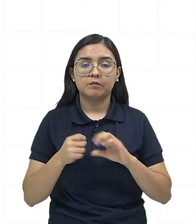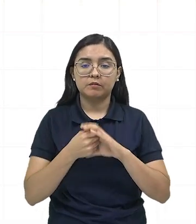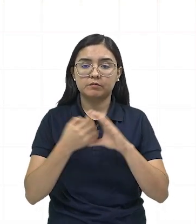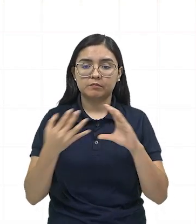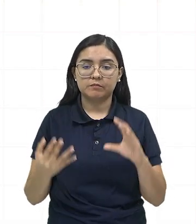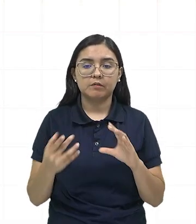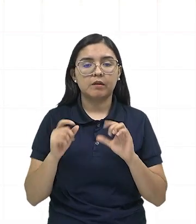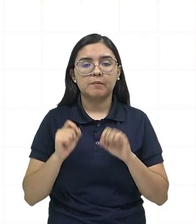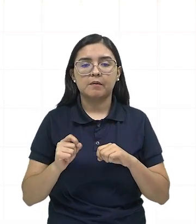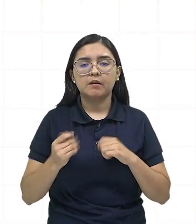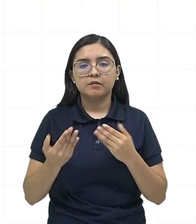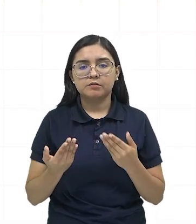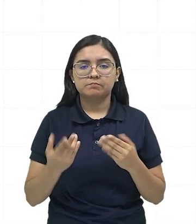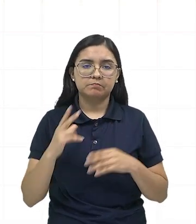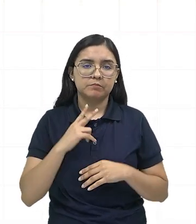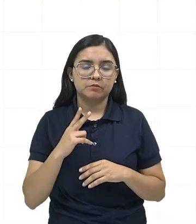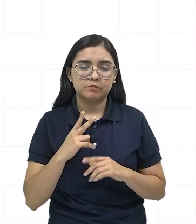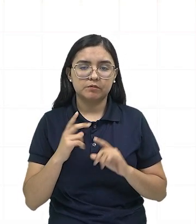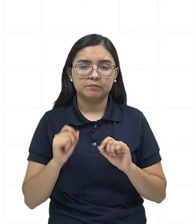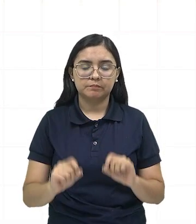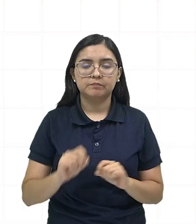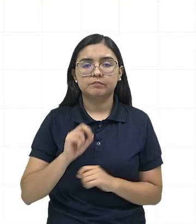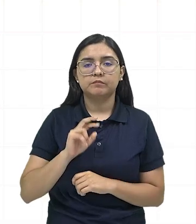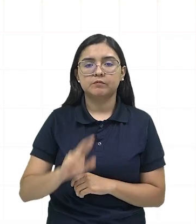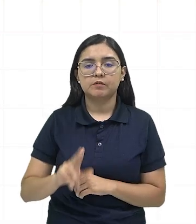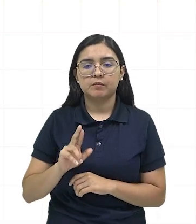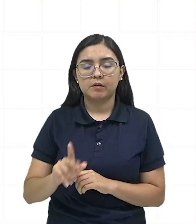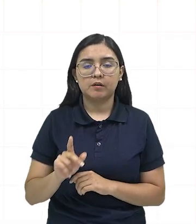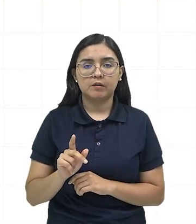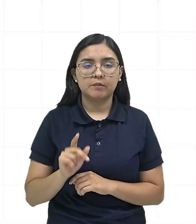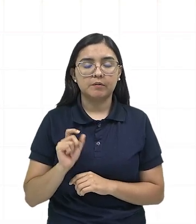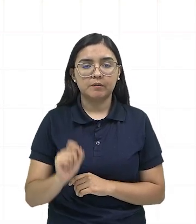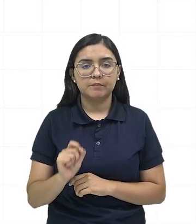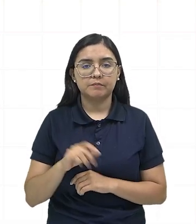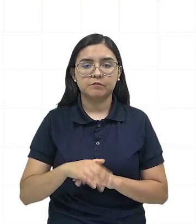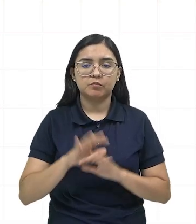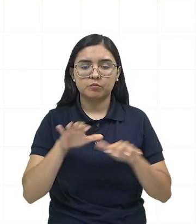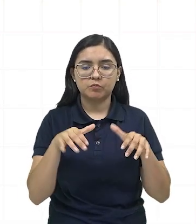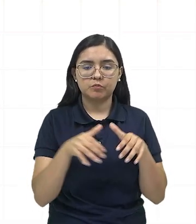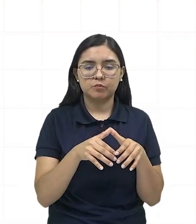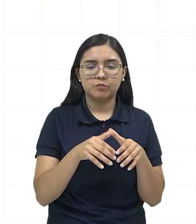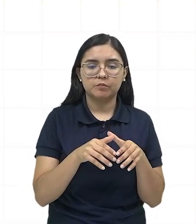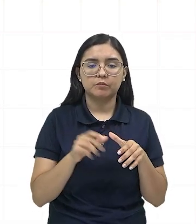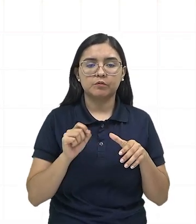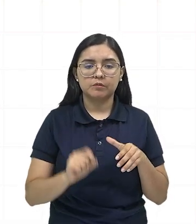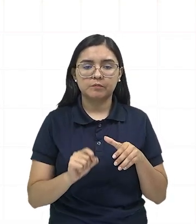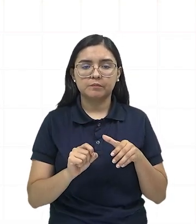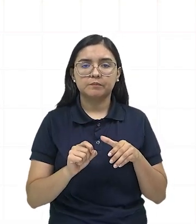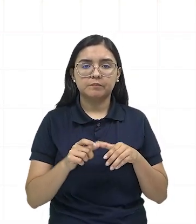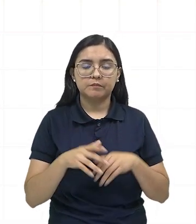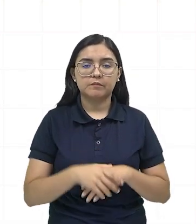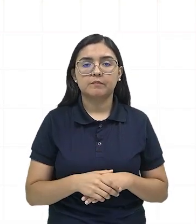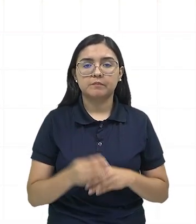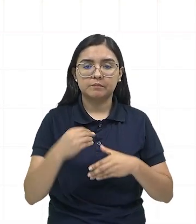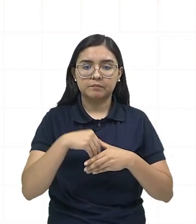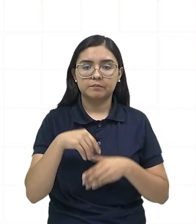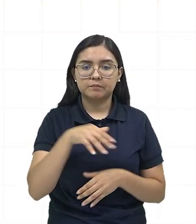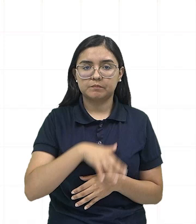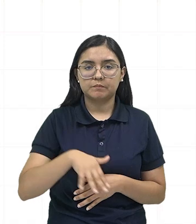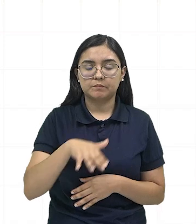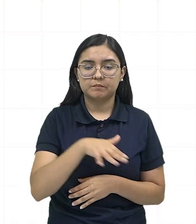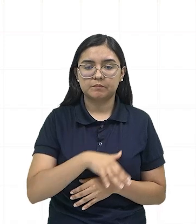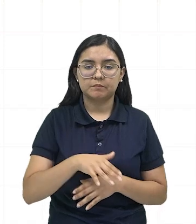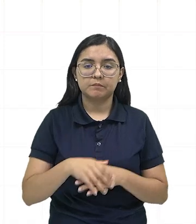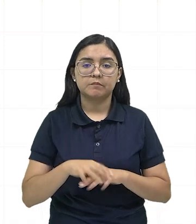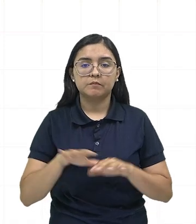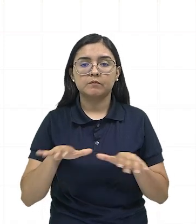que é mais pessoal, né? Não necessariamente algo de um grupo que está dentro do mesmo território. Estamos falando